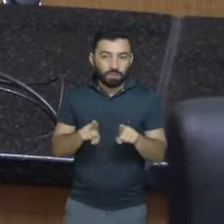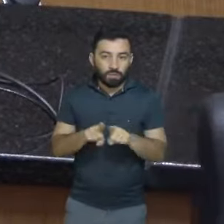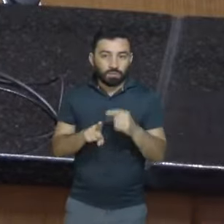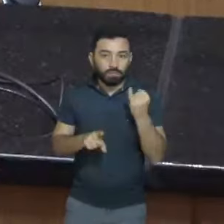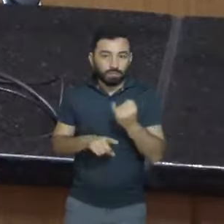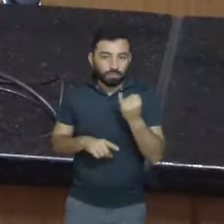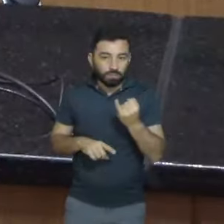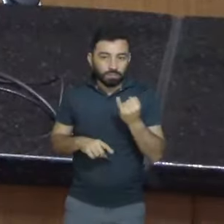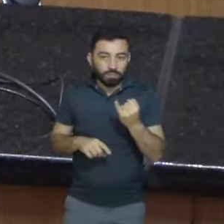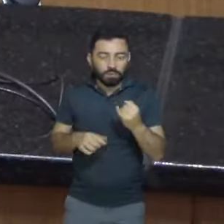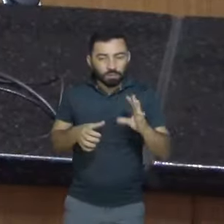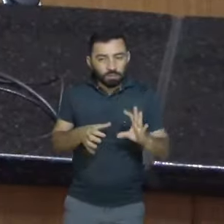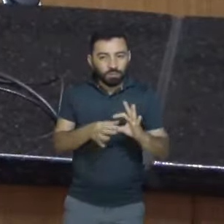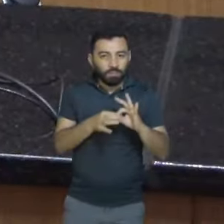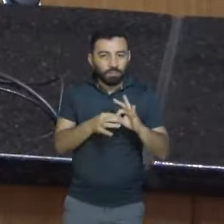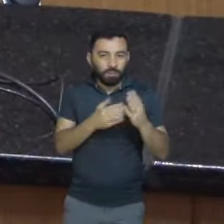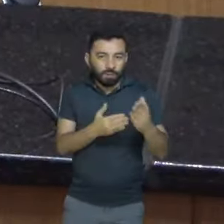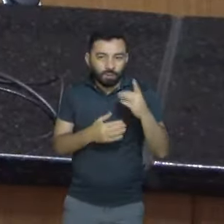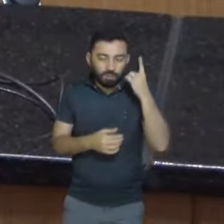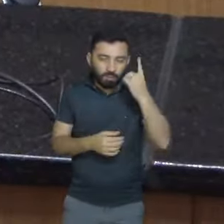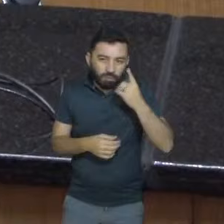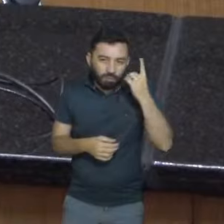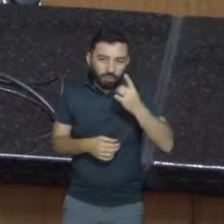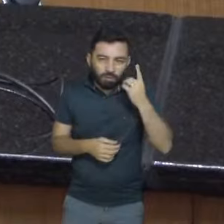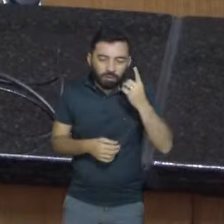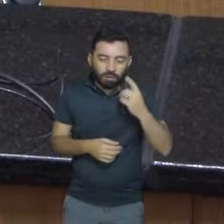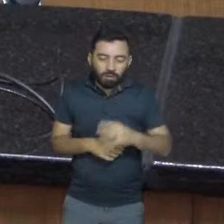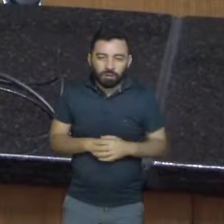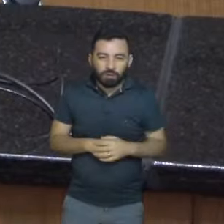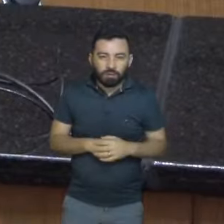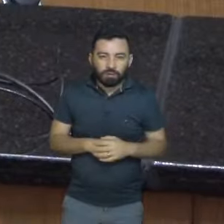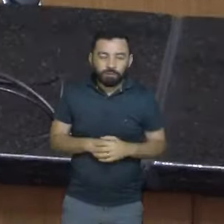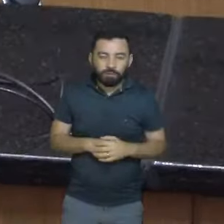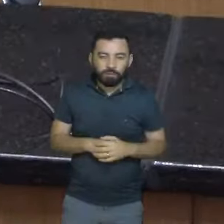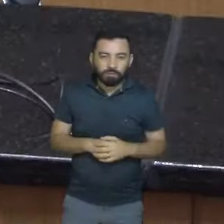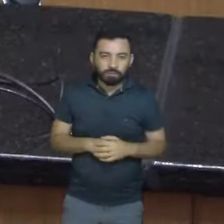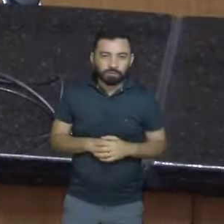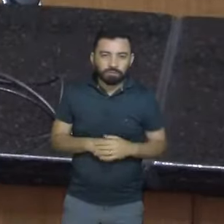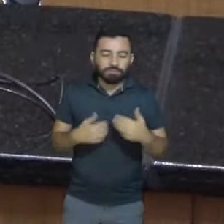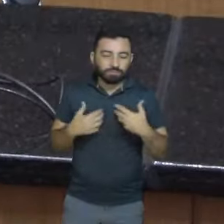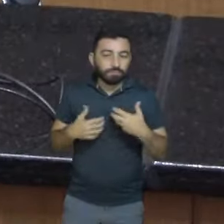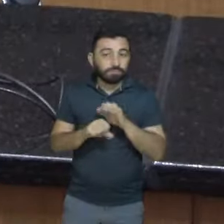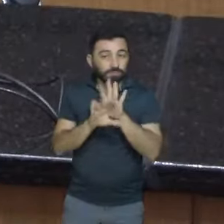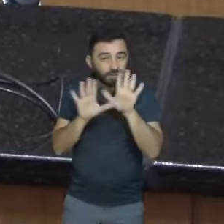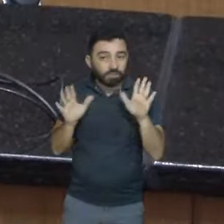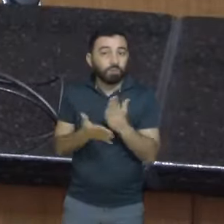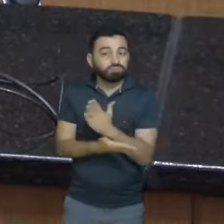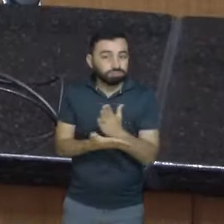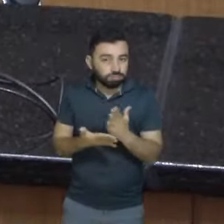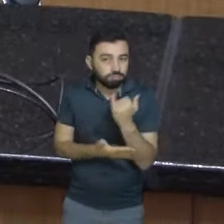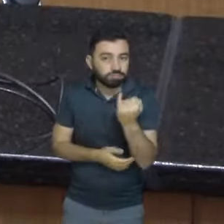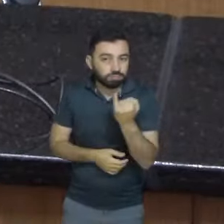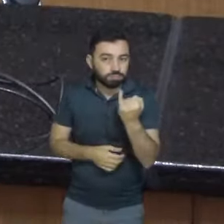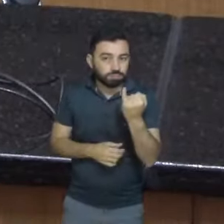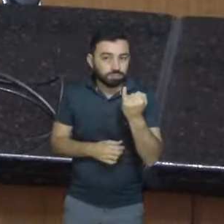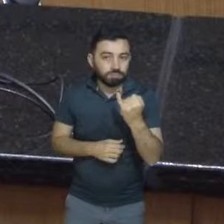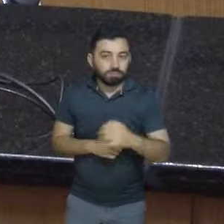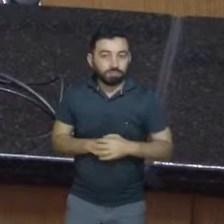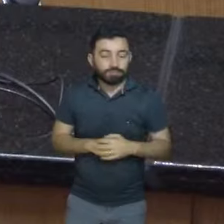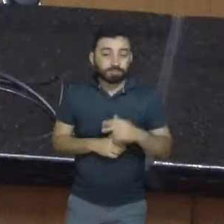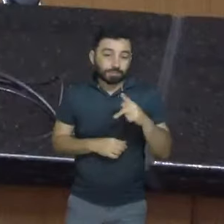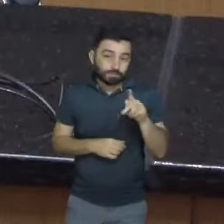gancho na fala do deputado Márcio Machado, eu quero esclarecer alguns fatos importantes. Primeiro, tanto a